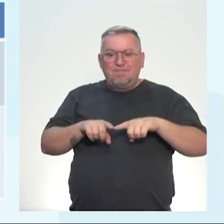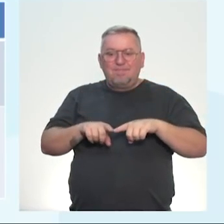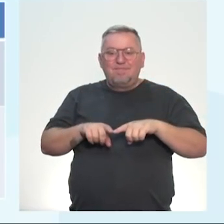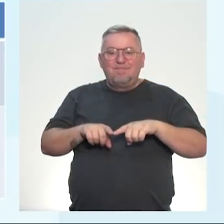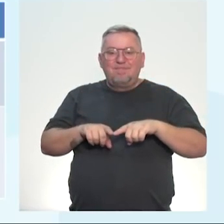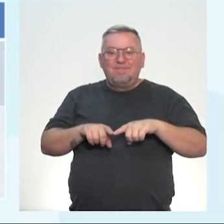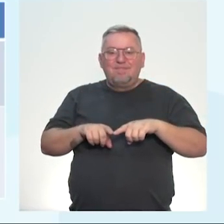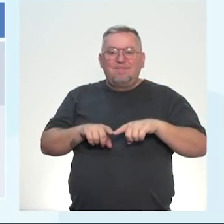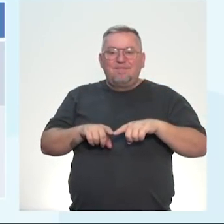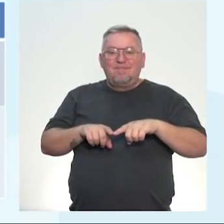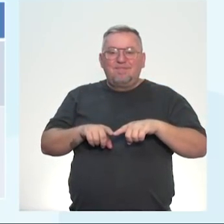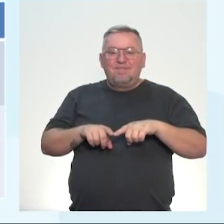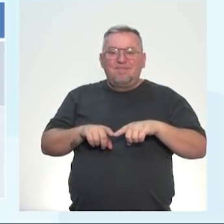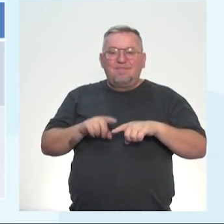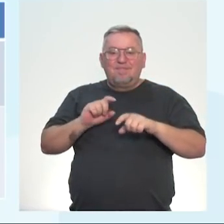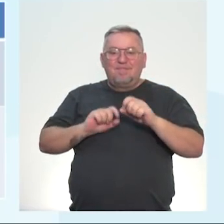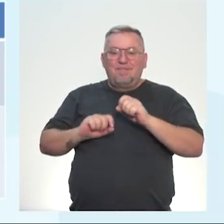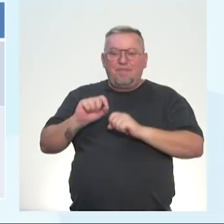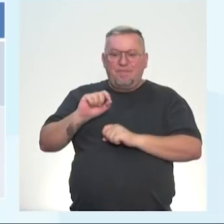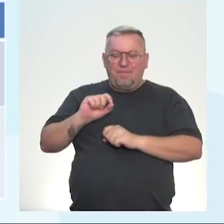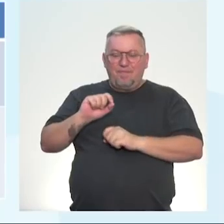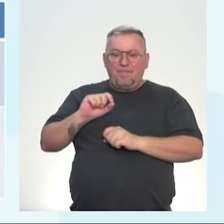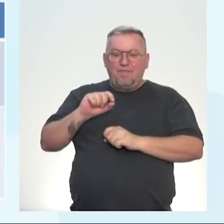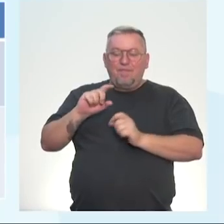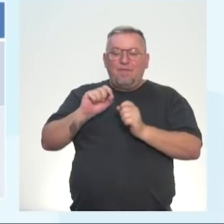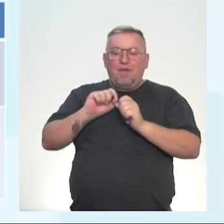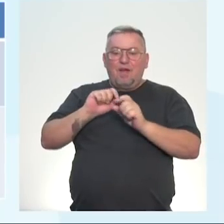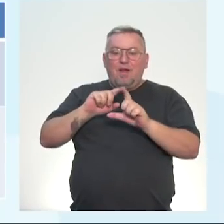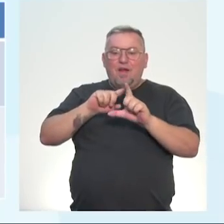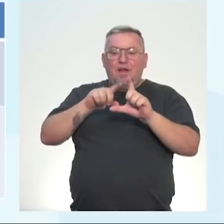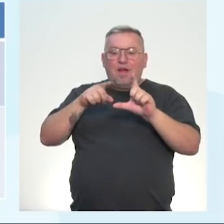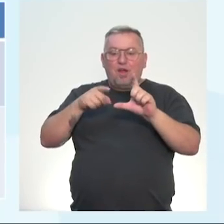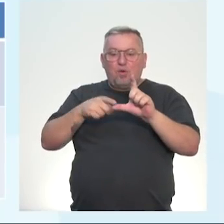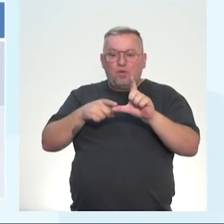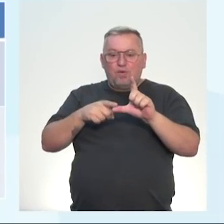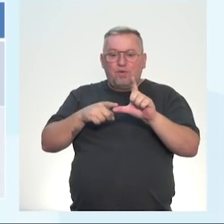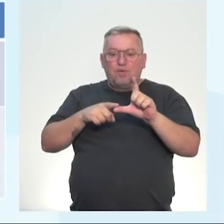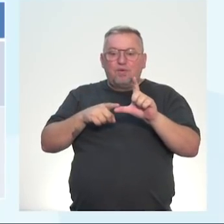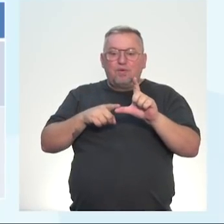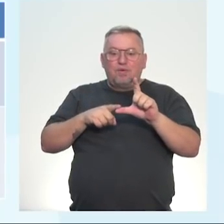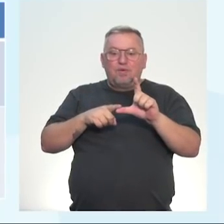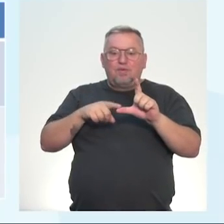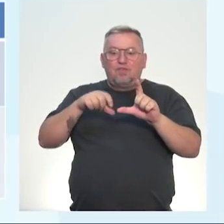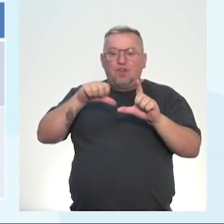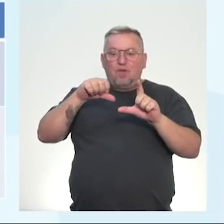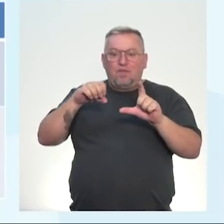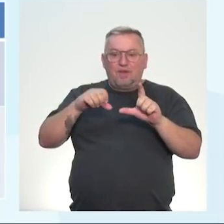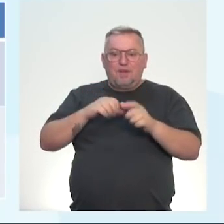losango, né? A ideia dele, né, é formar nas diagonais